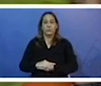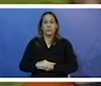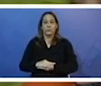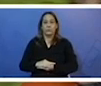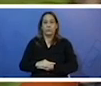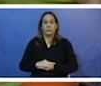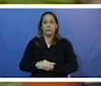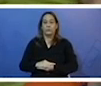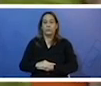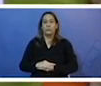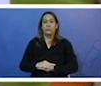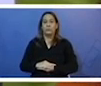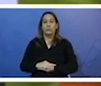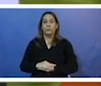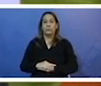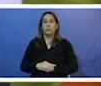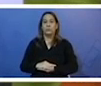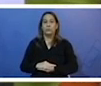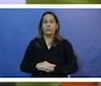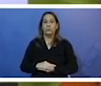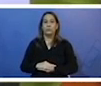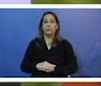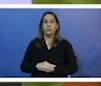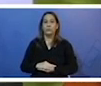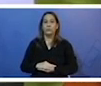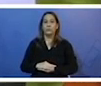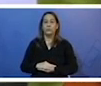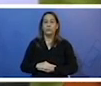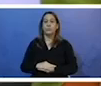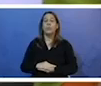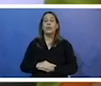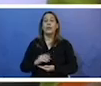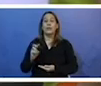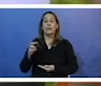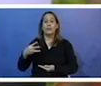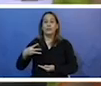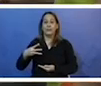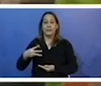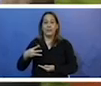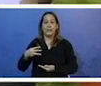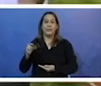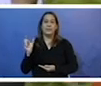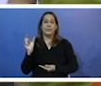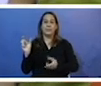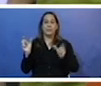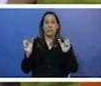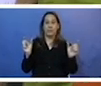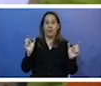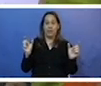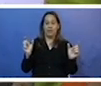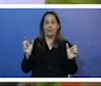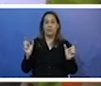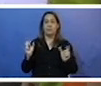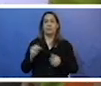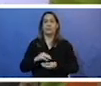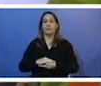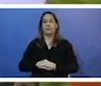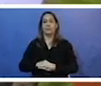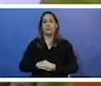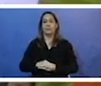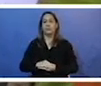Escreveram direitinho? Amarelo, conto e Marcelo.